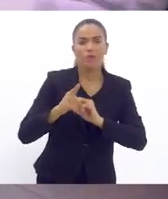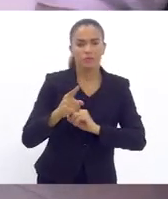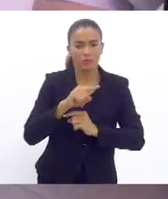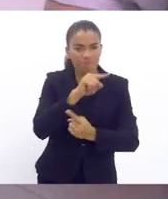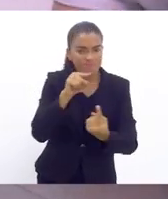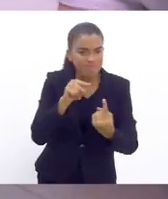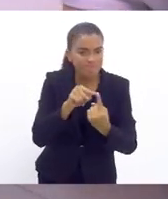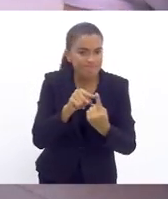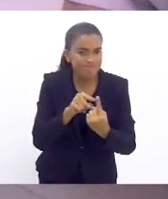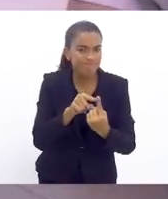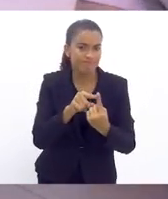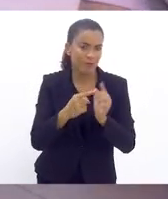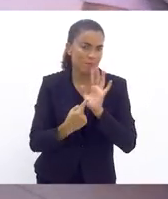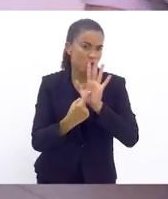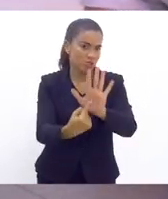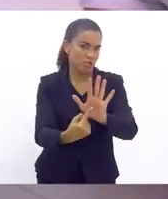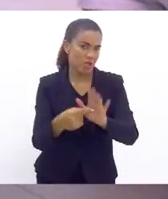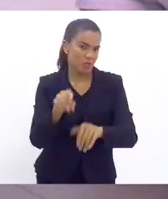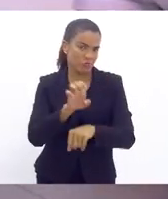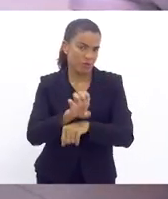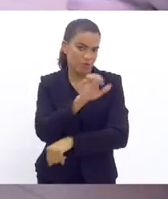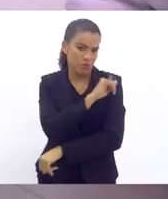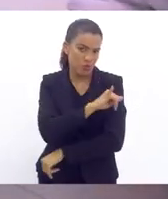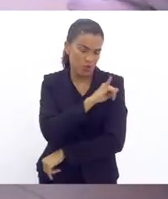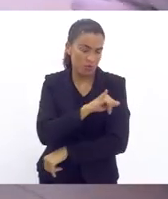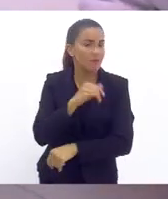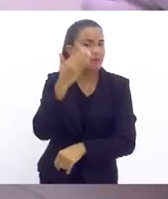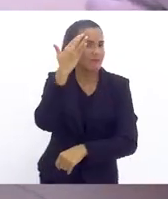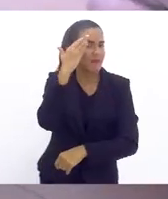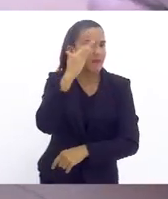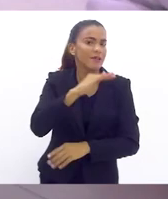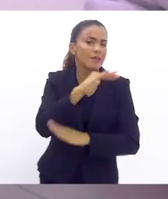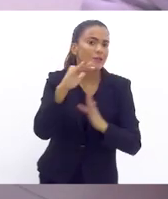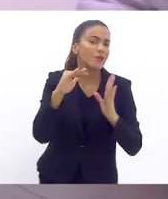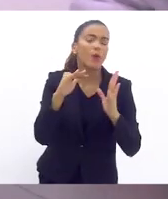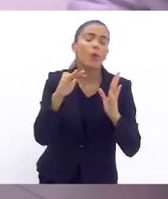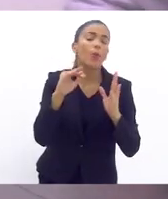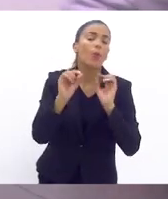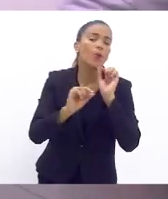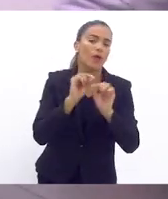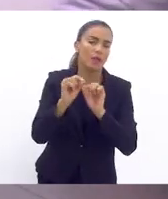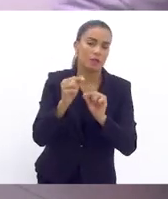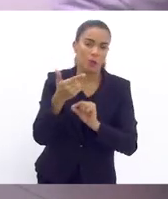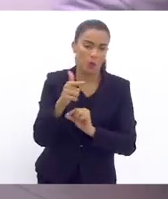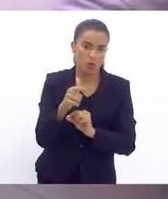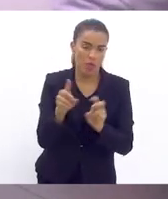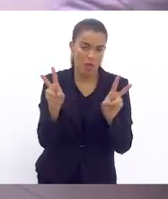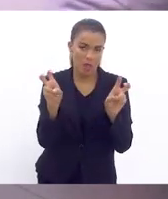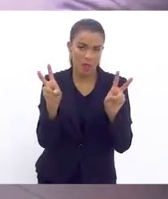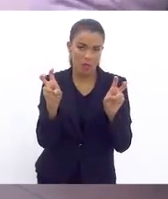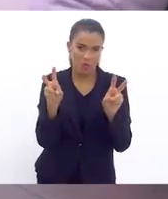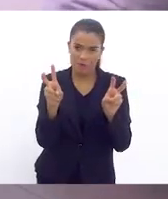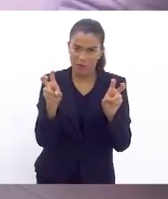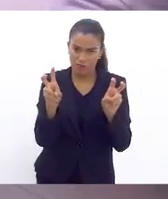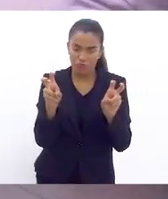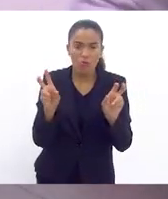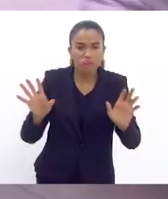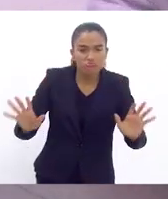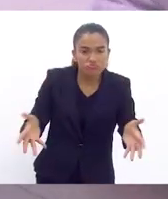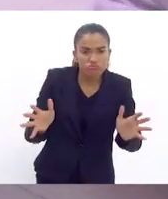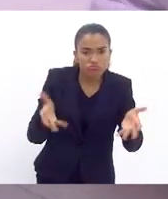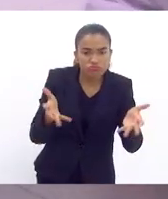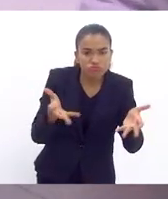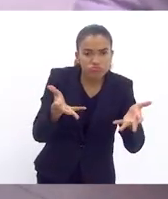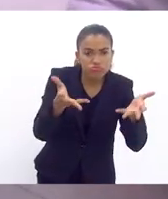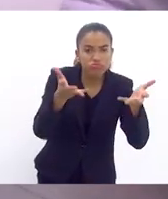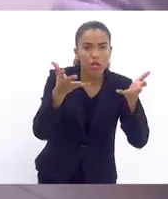estado do Rio de Janeiro nós temos oportunidade de entender de uma vez por todas que não há Outro fator motor para fazer com que uma sociedade seja mais